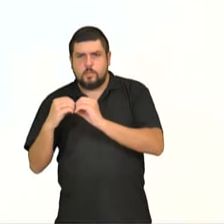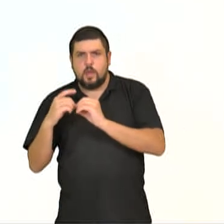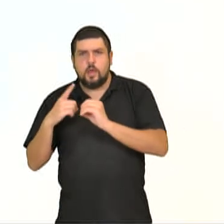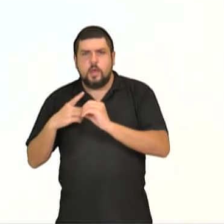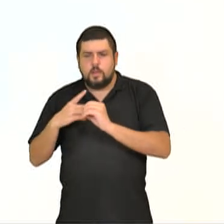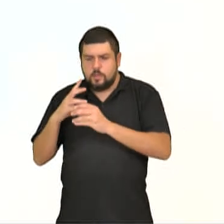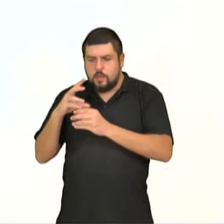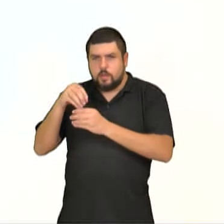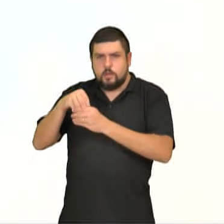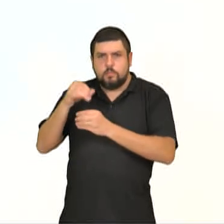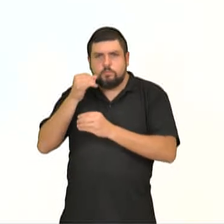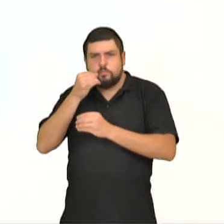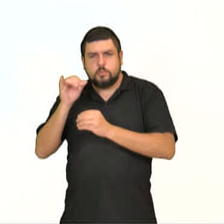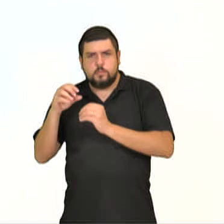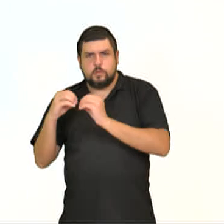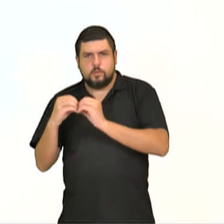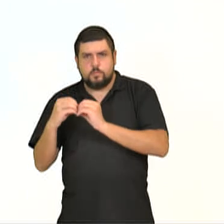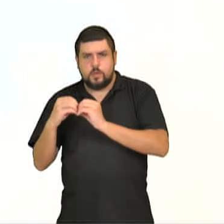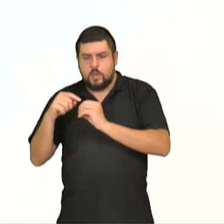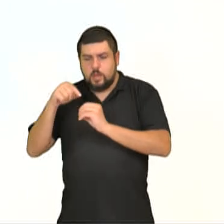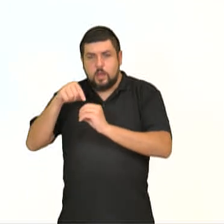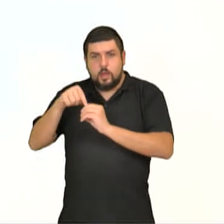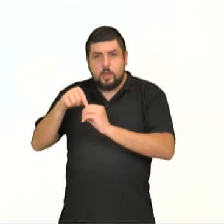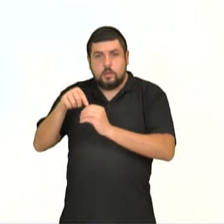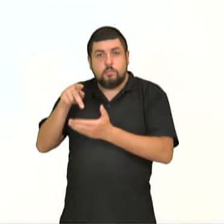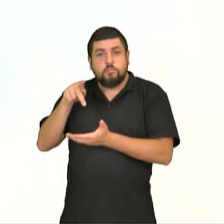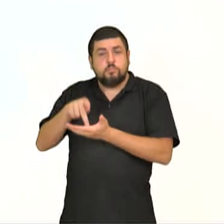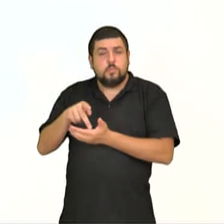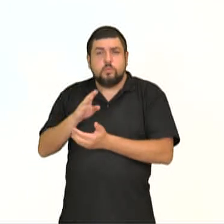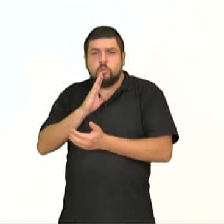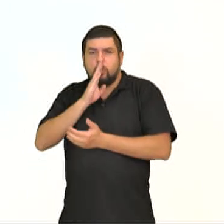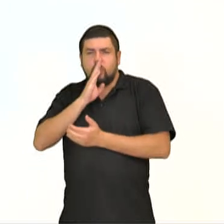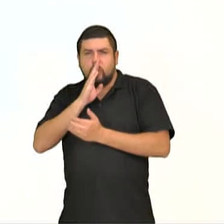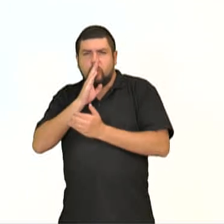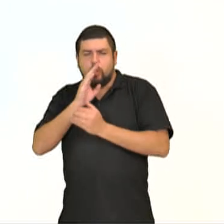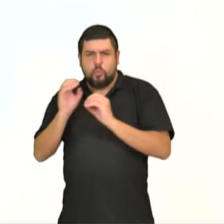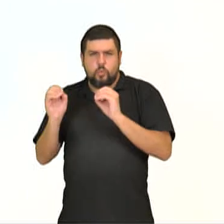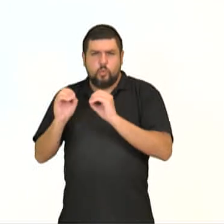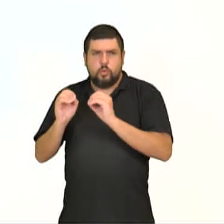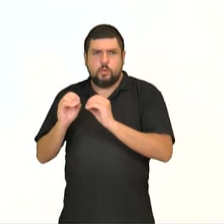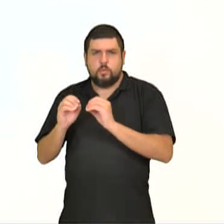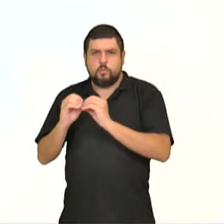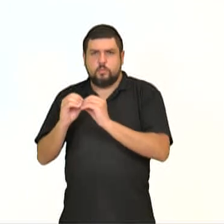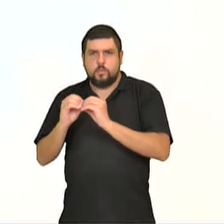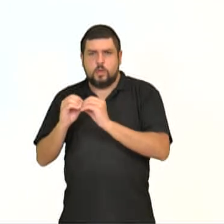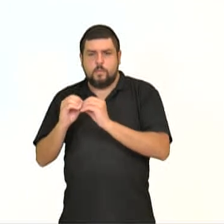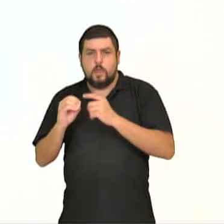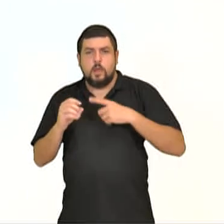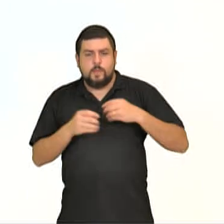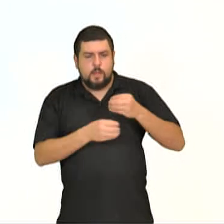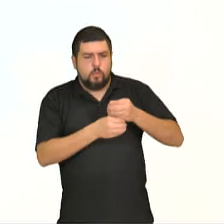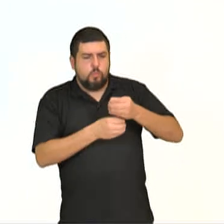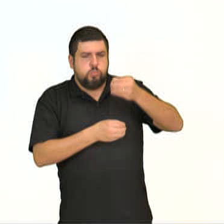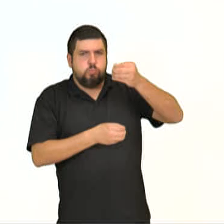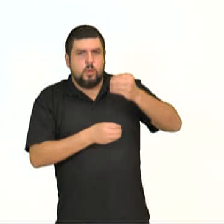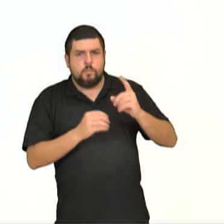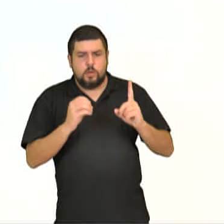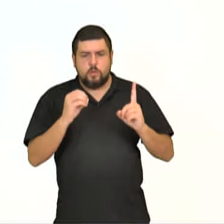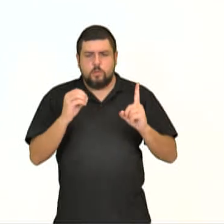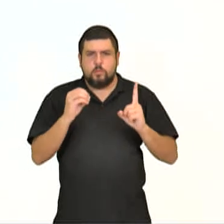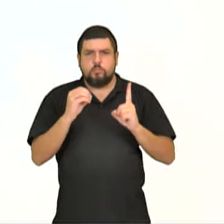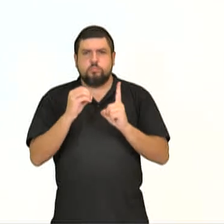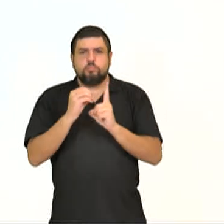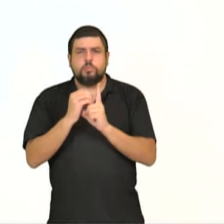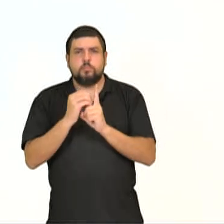duas esferas neutras aqui, né? Estão encostadas e eu aproximo o corpo indutor dessas duas esferas,